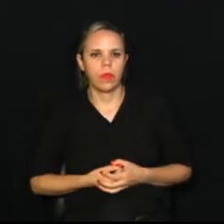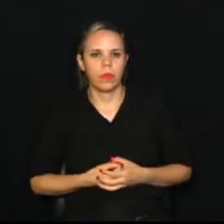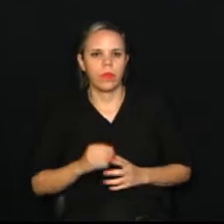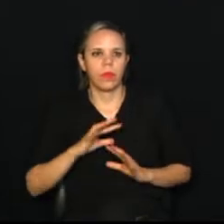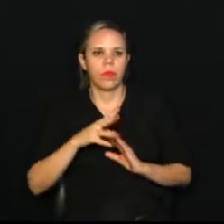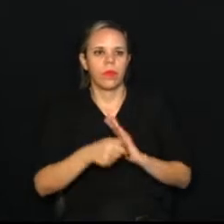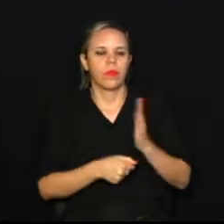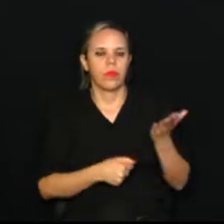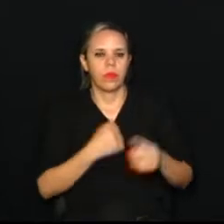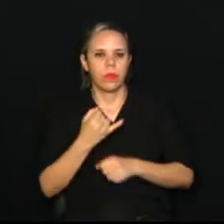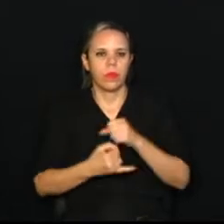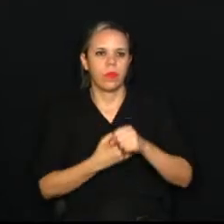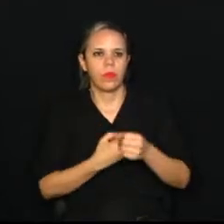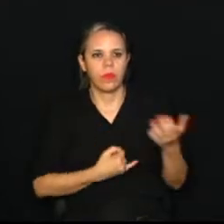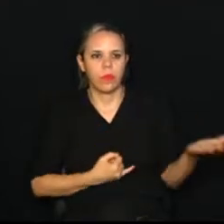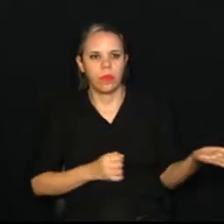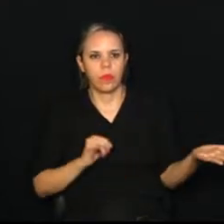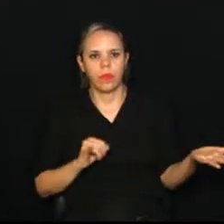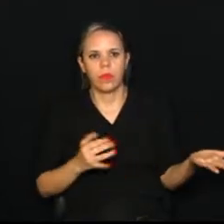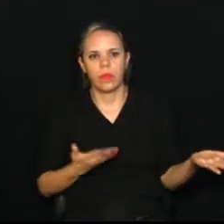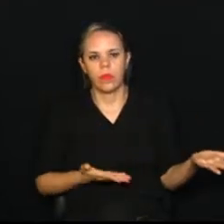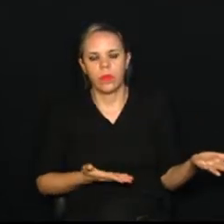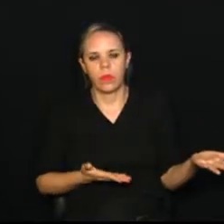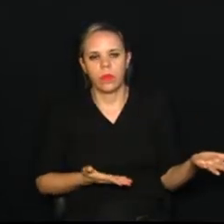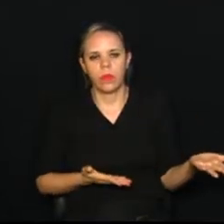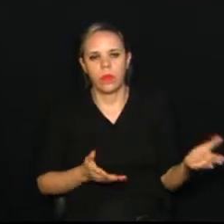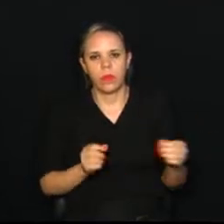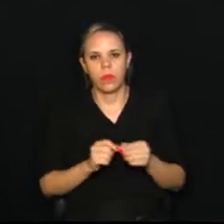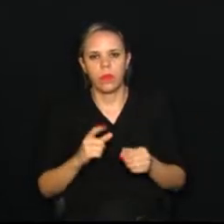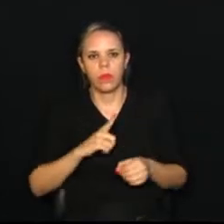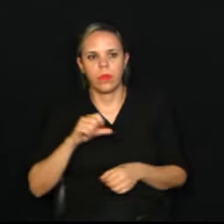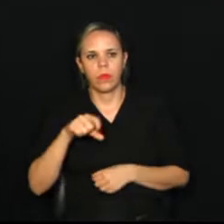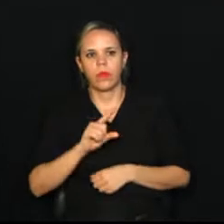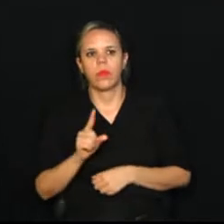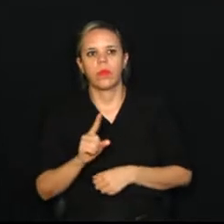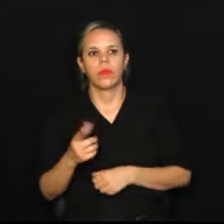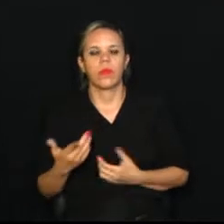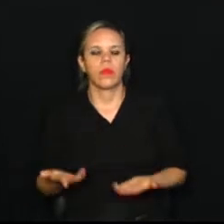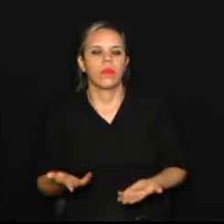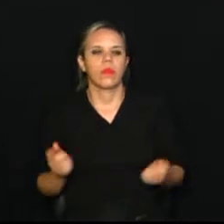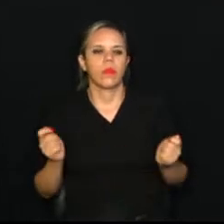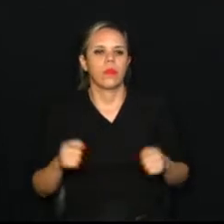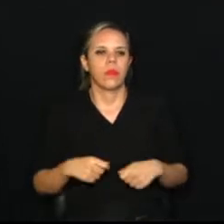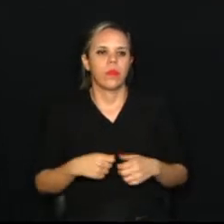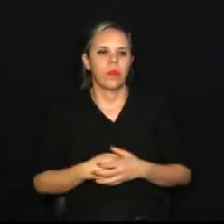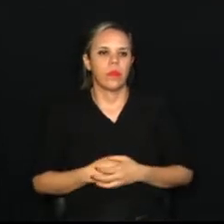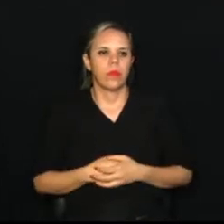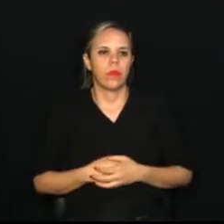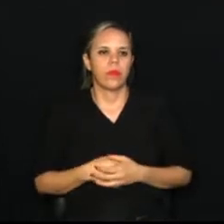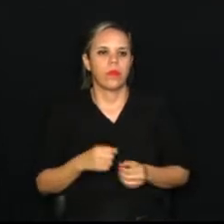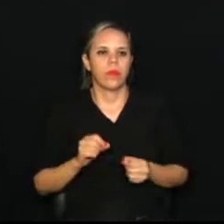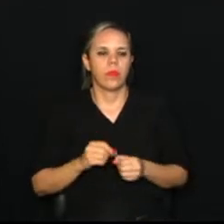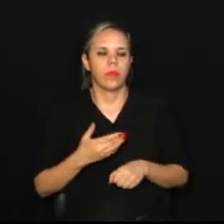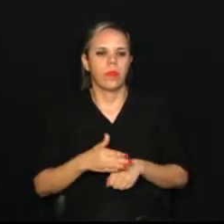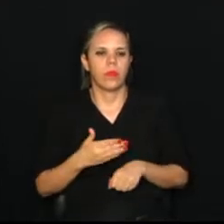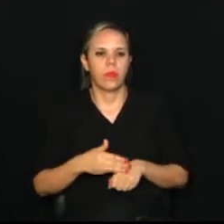ambiente online, se ele vai ter ou não a possibilidade de executar determinada